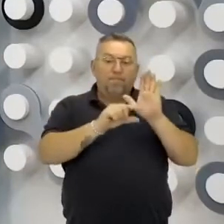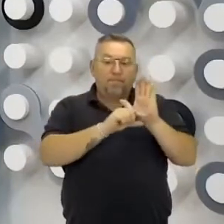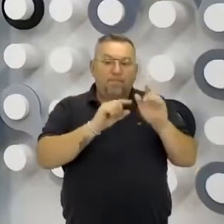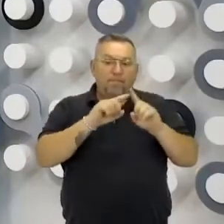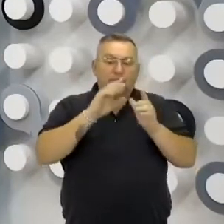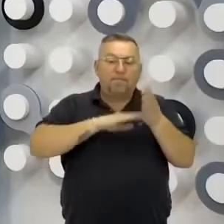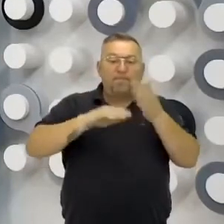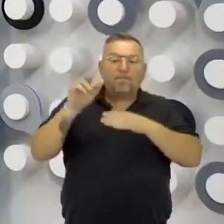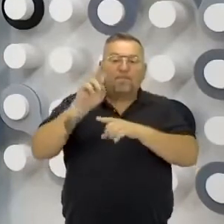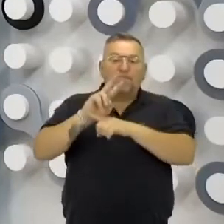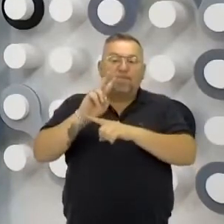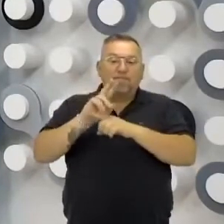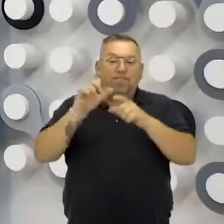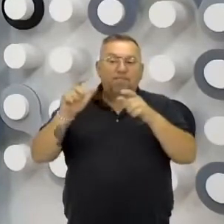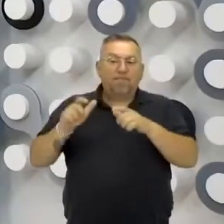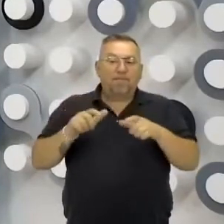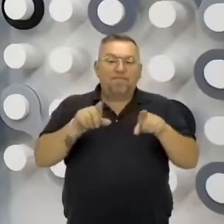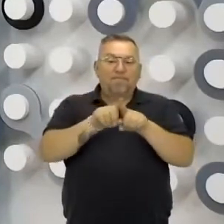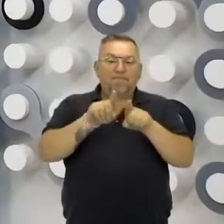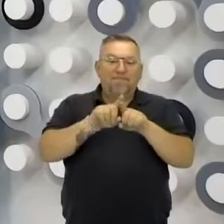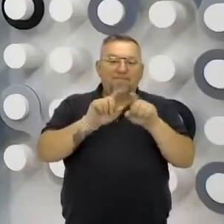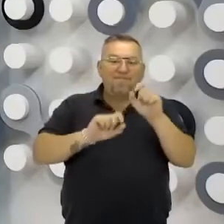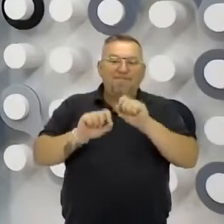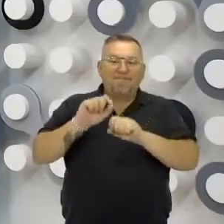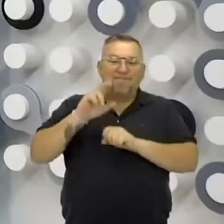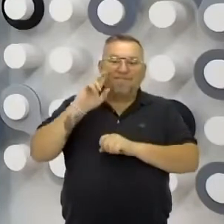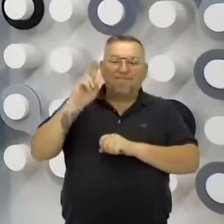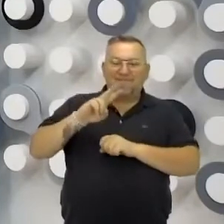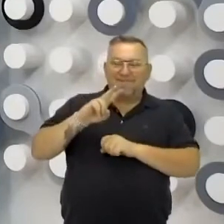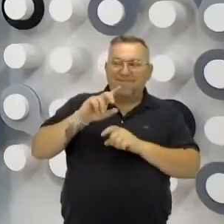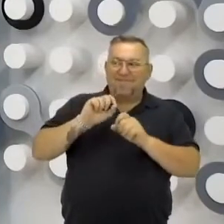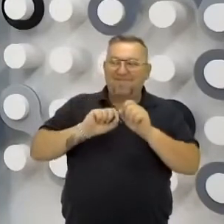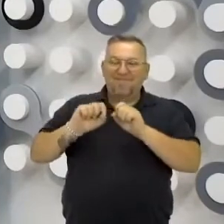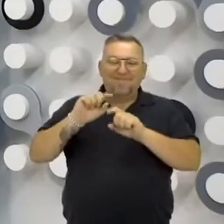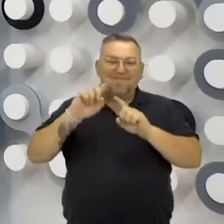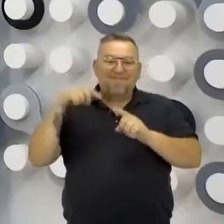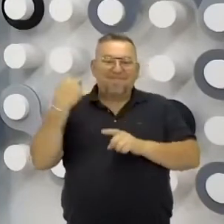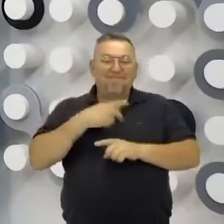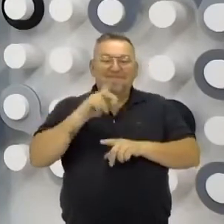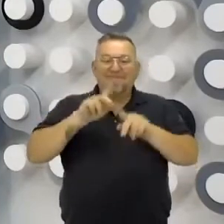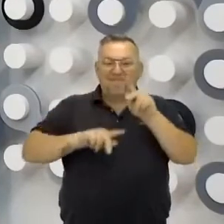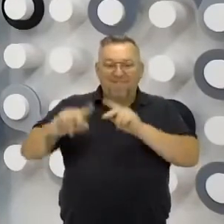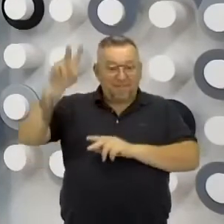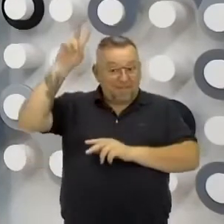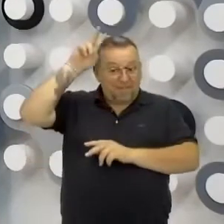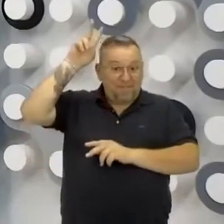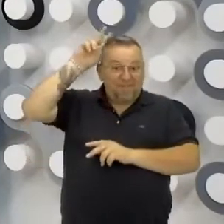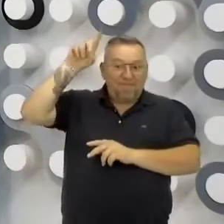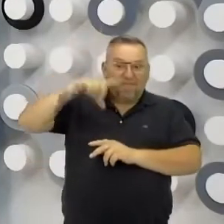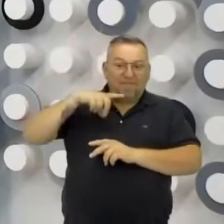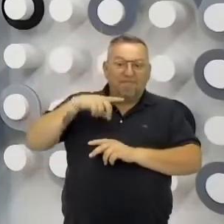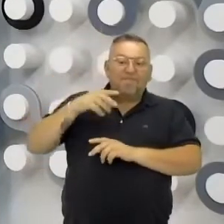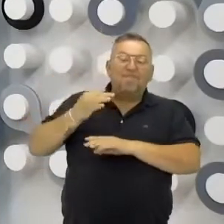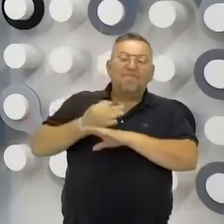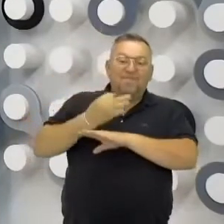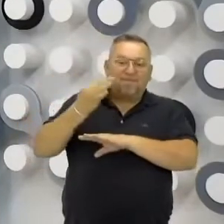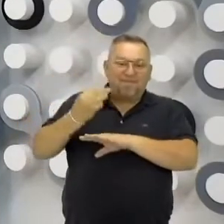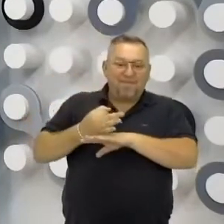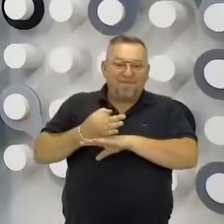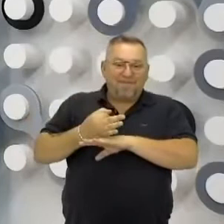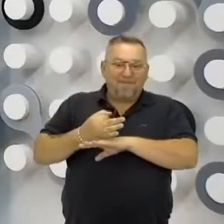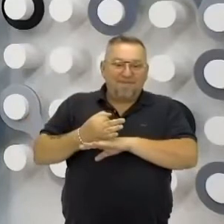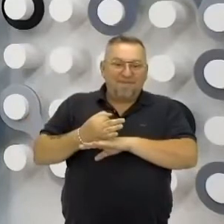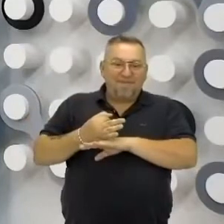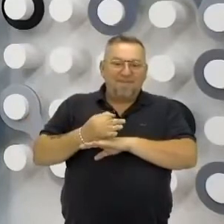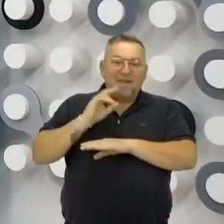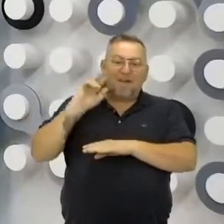para proteger o território. Afinal de contas, os povos indígenas estavam resistindo. E